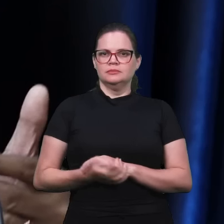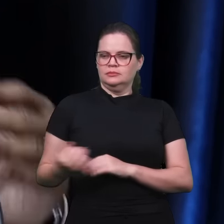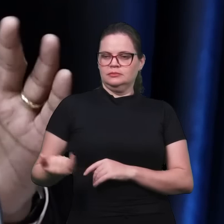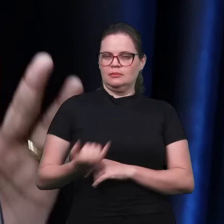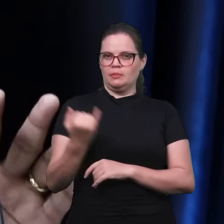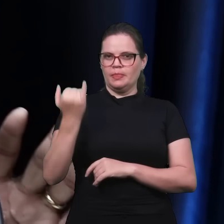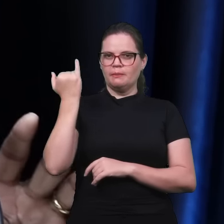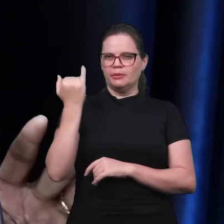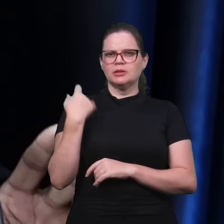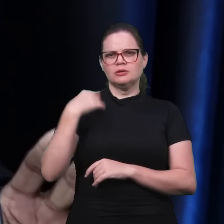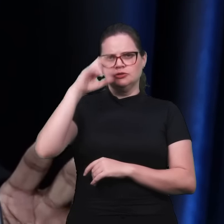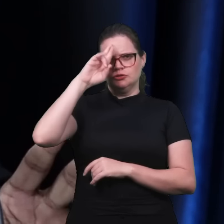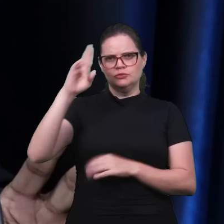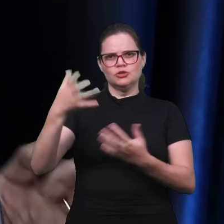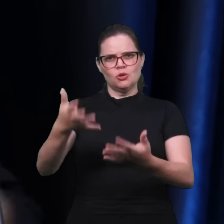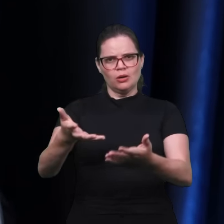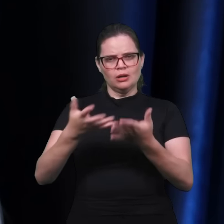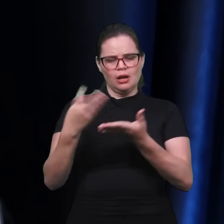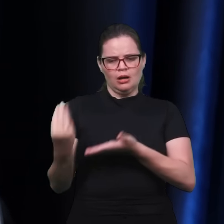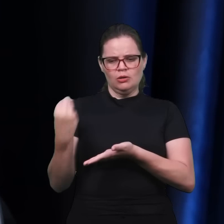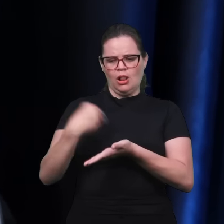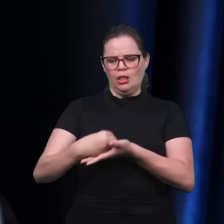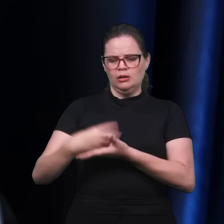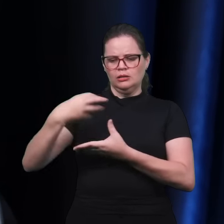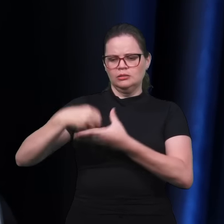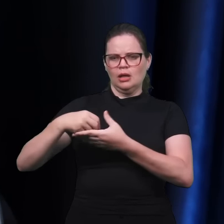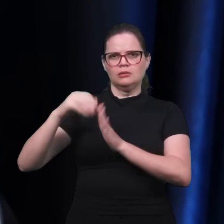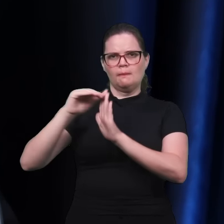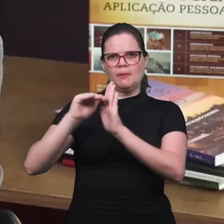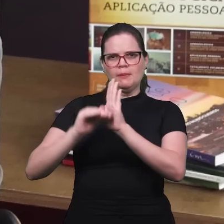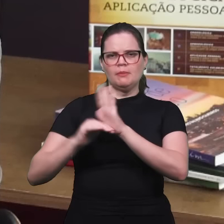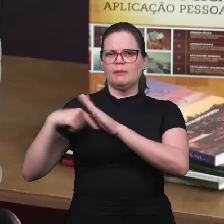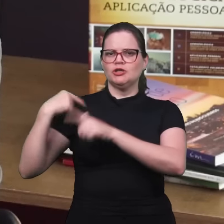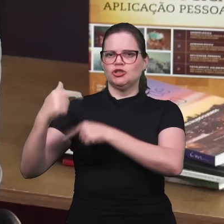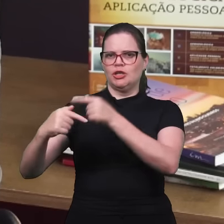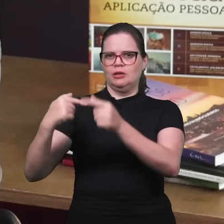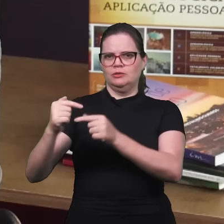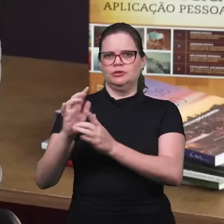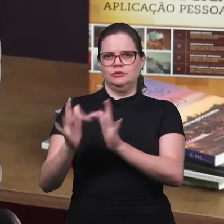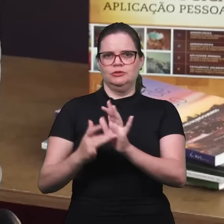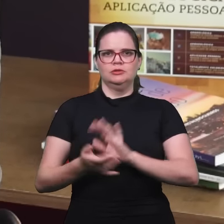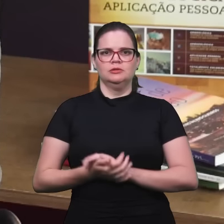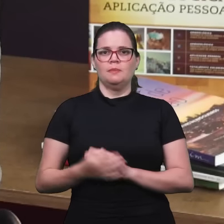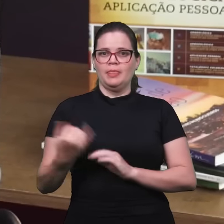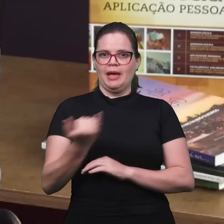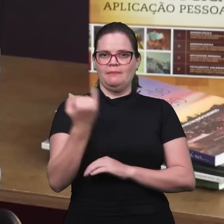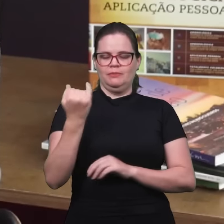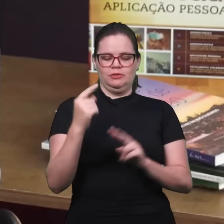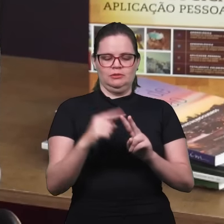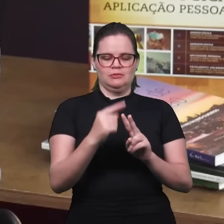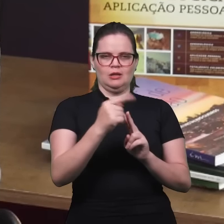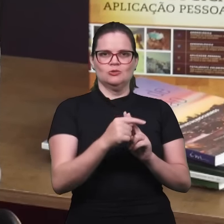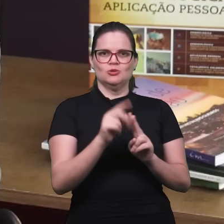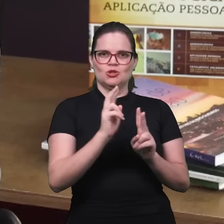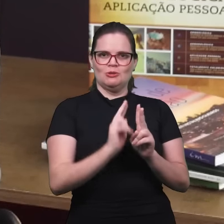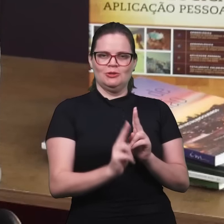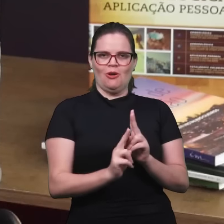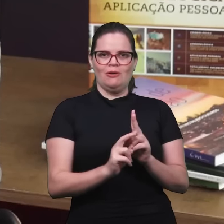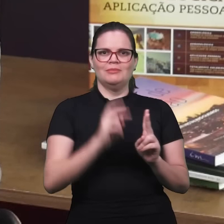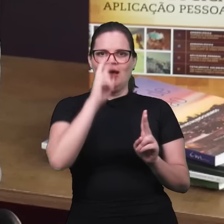relevantes que o Senhor faz questão que elas fossem citadas. E é importante essas 2 que Deus cita o nome, porque elas não